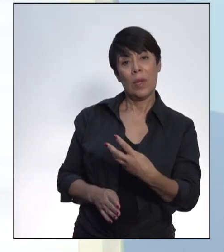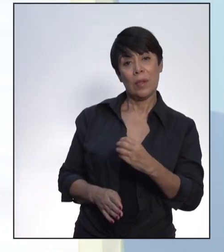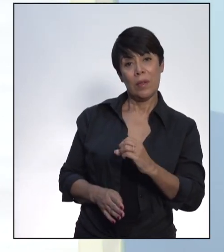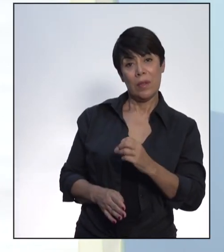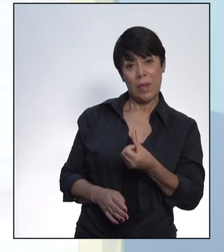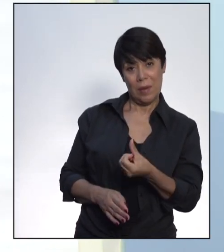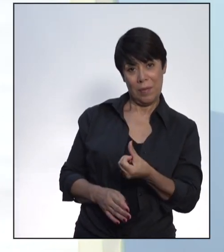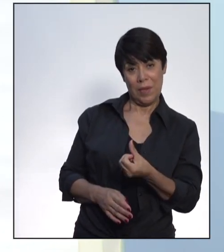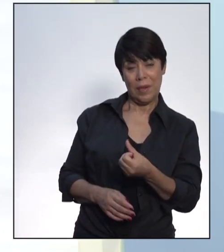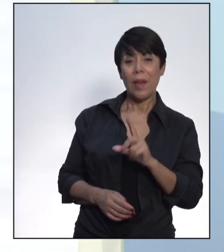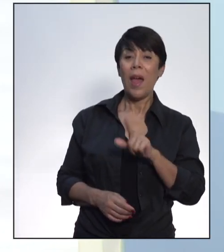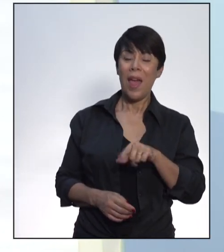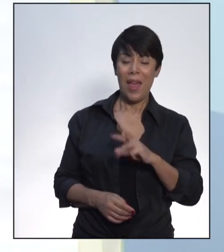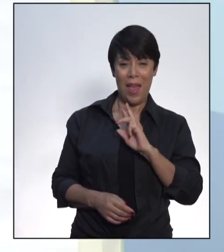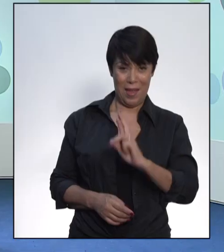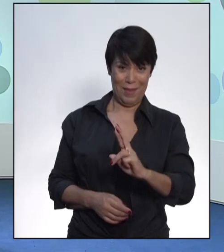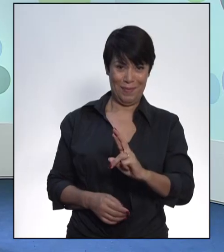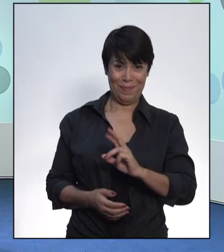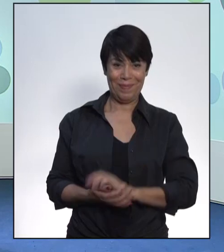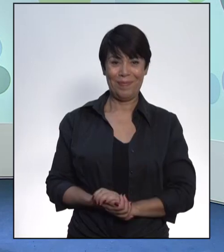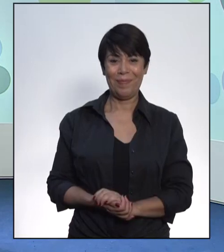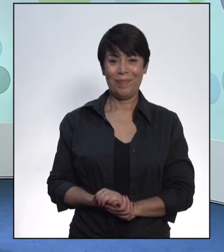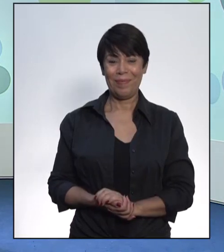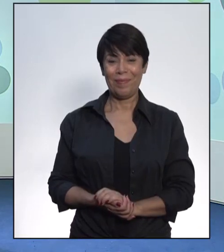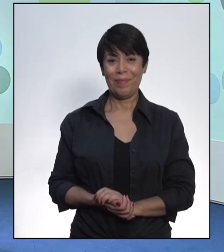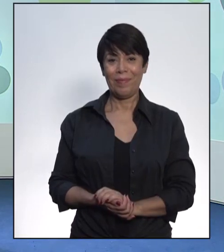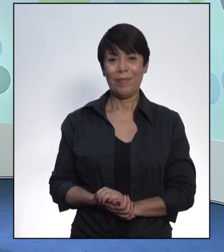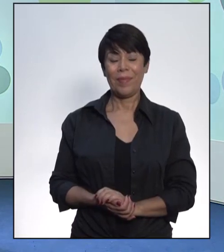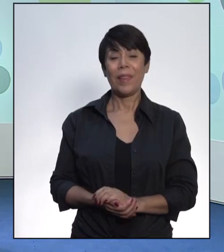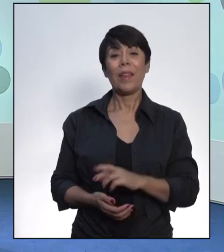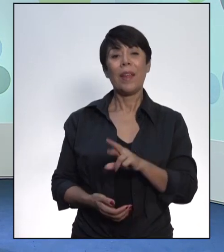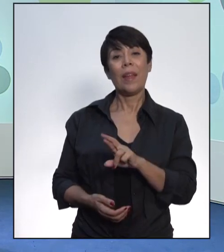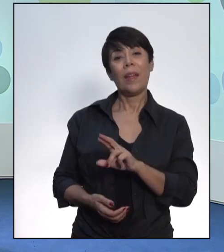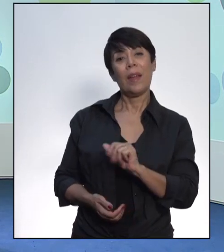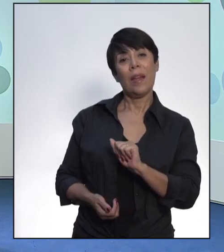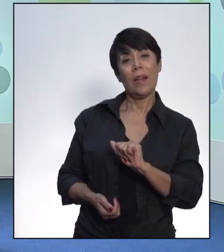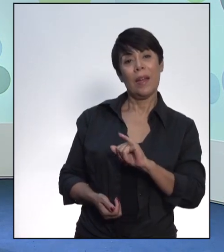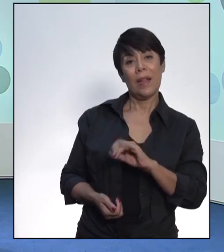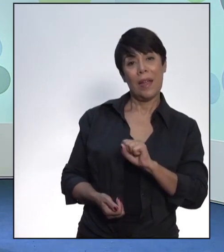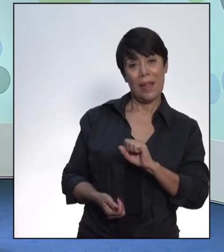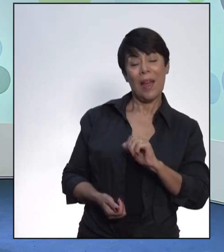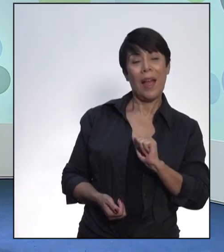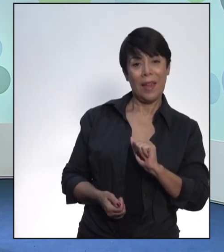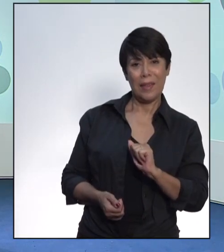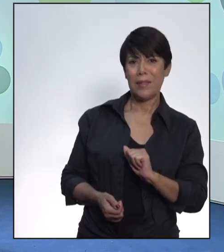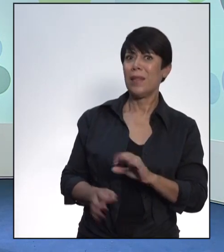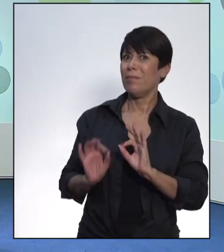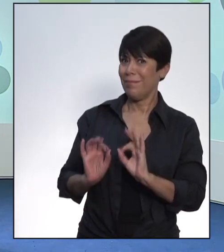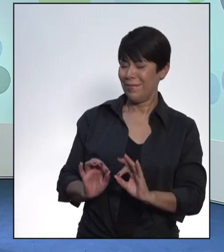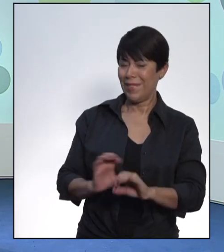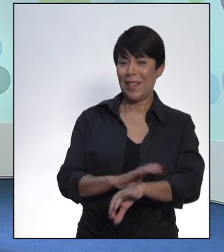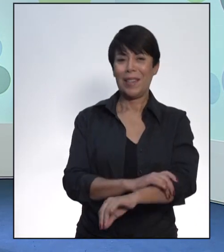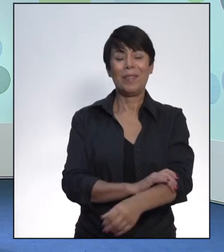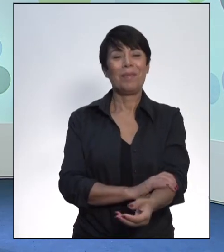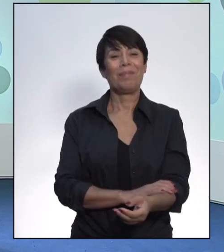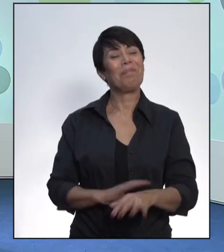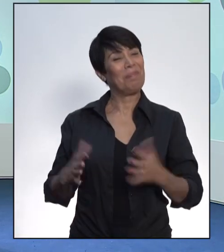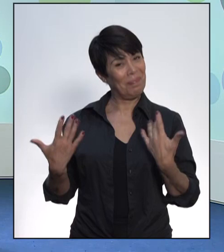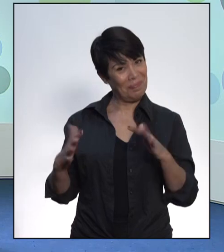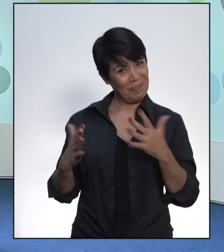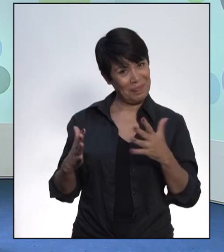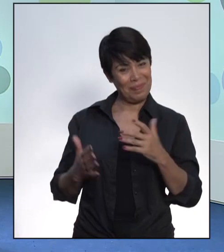1.406. Essa é a resposta, né, Giba? Isso. A Raíssa acertou, ó, colocou 1.406. Parabéns,